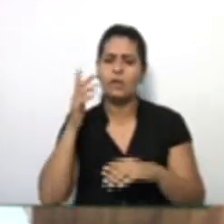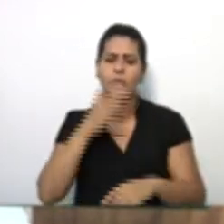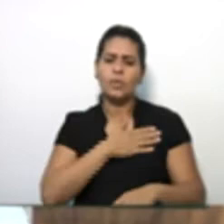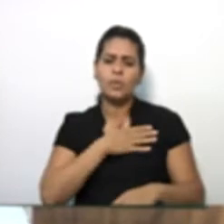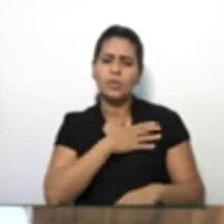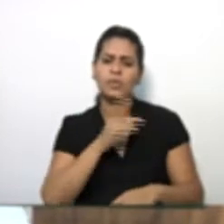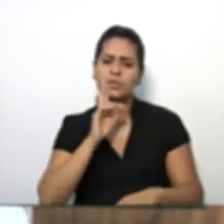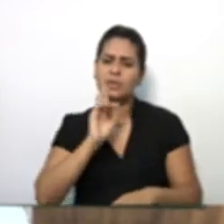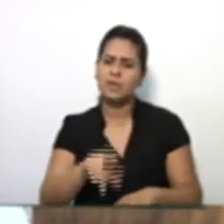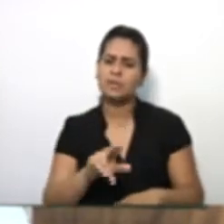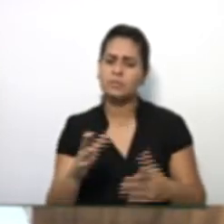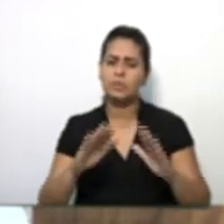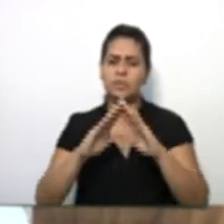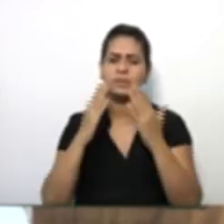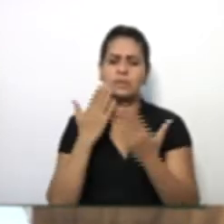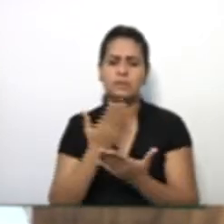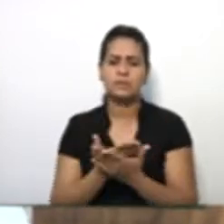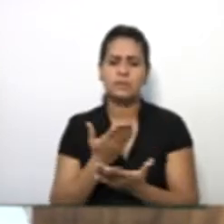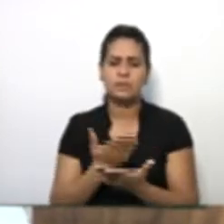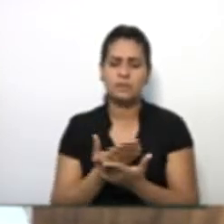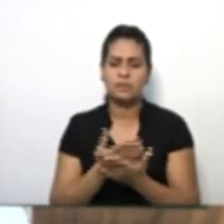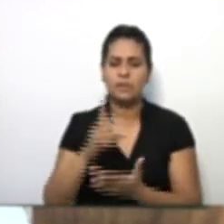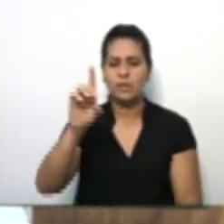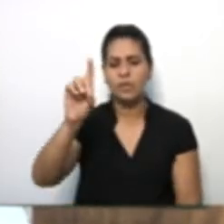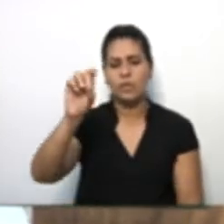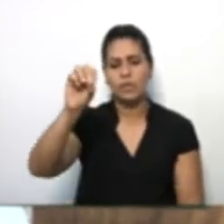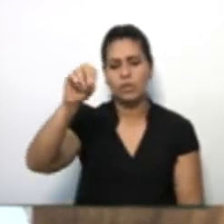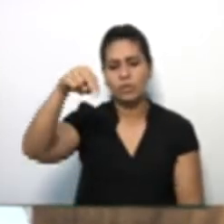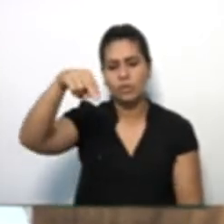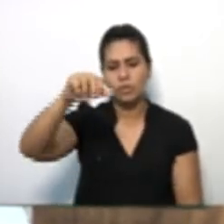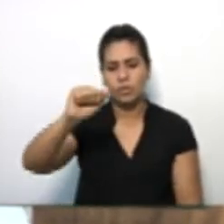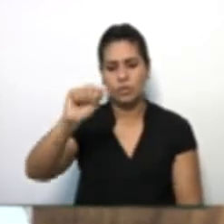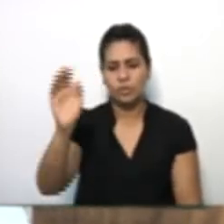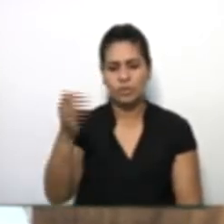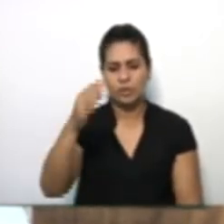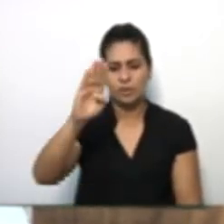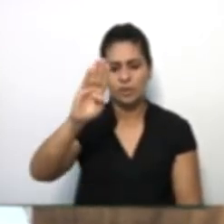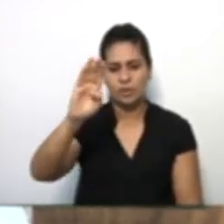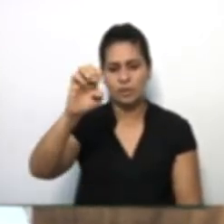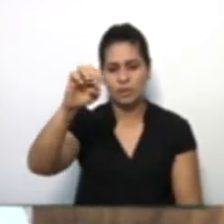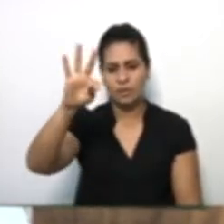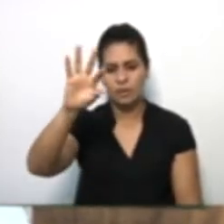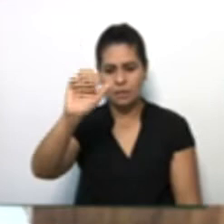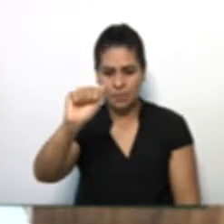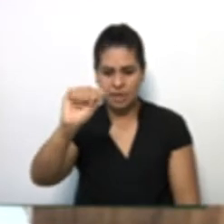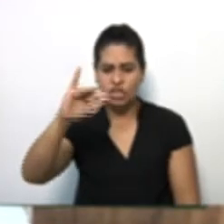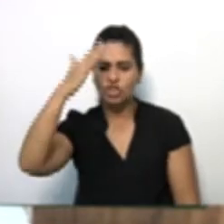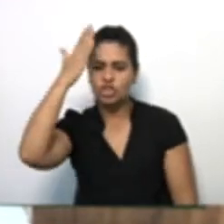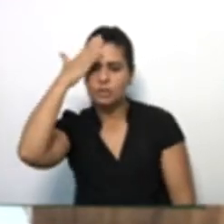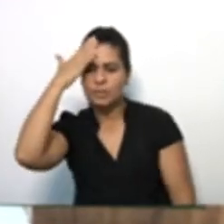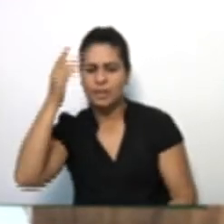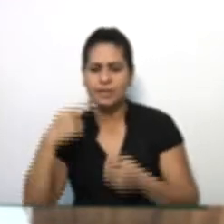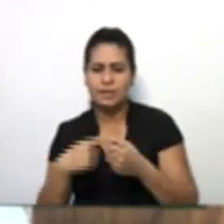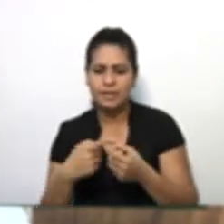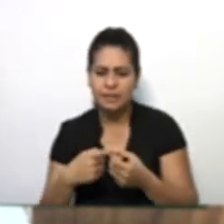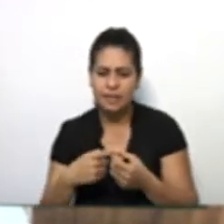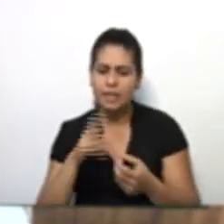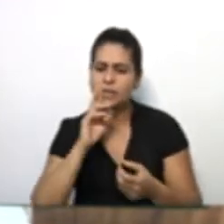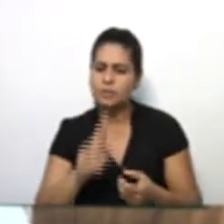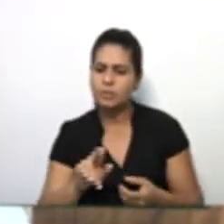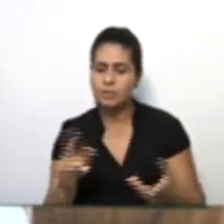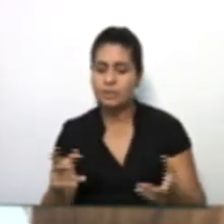dos alunos da escola, né, Dona Benta, lá de Jiparaná. Eles responderam essa questão da seguinte maneira. Diga